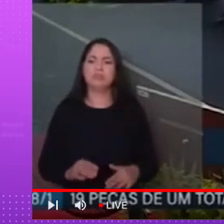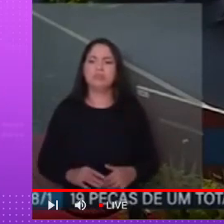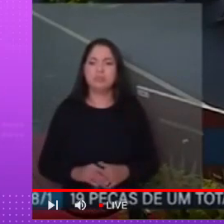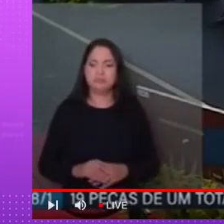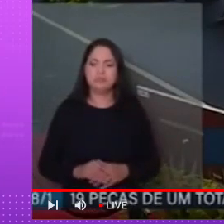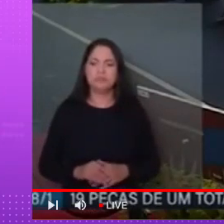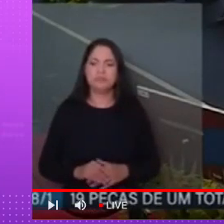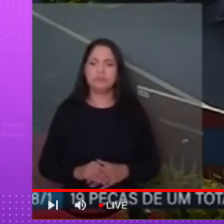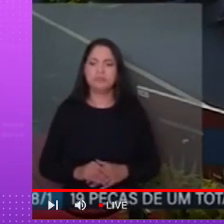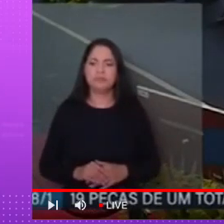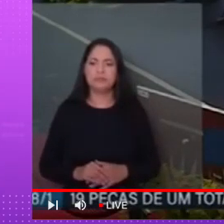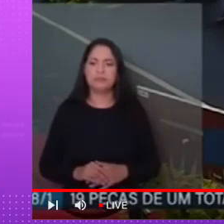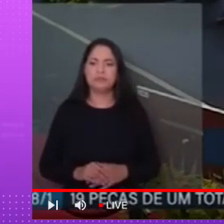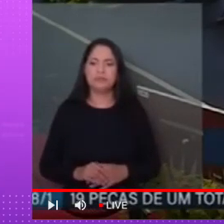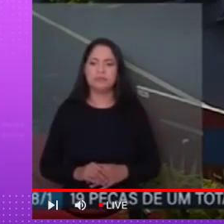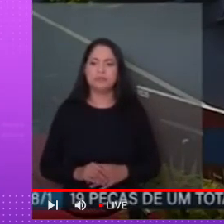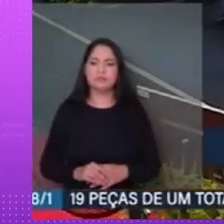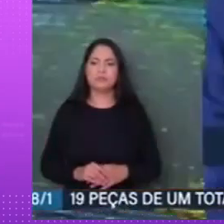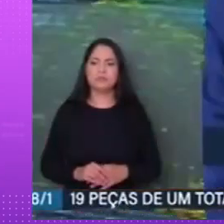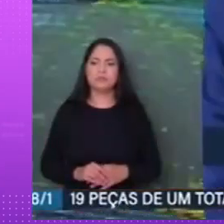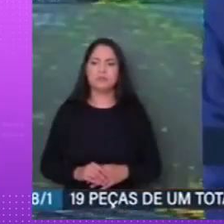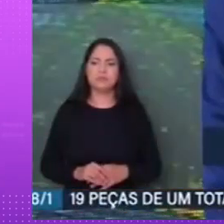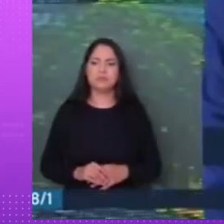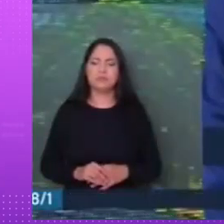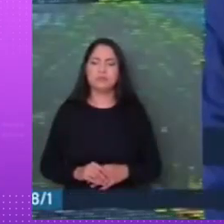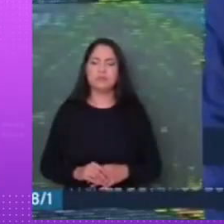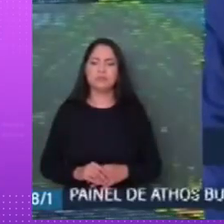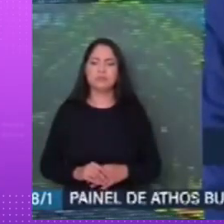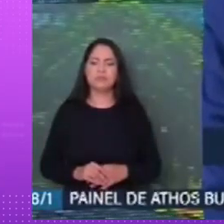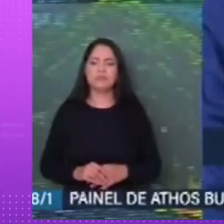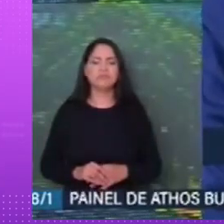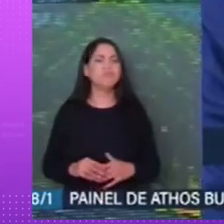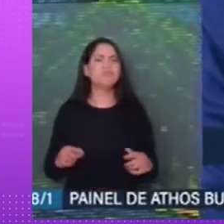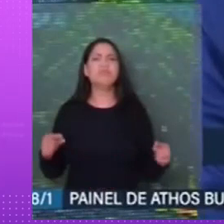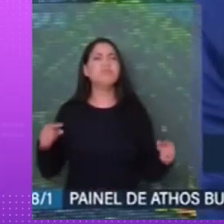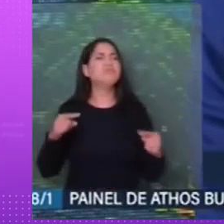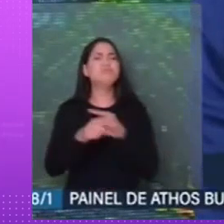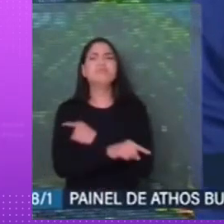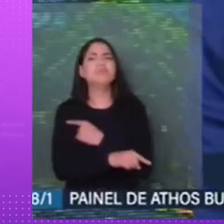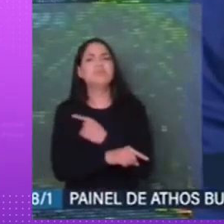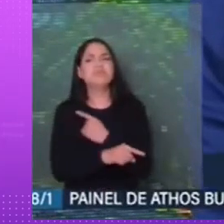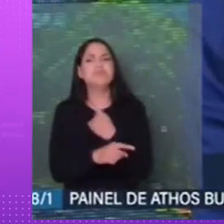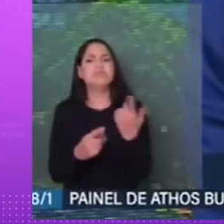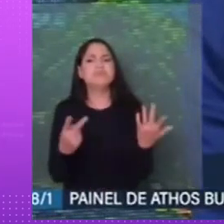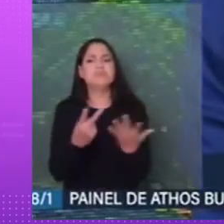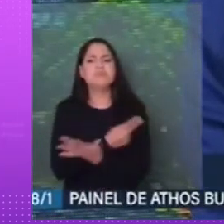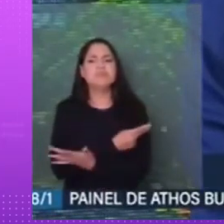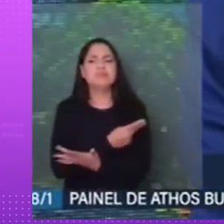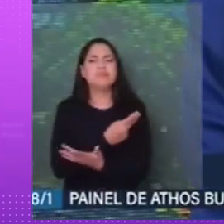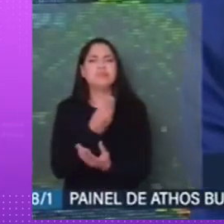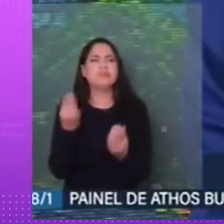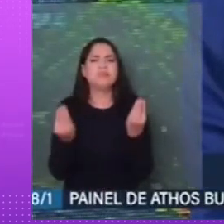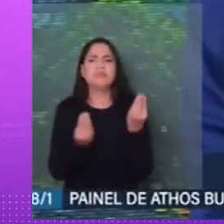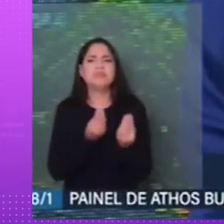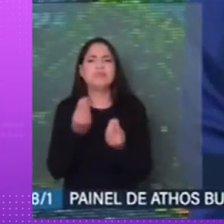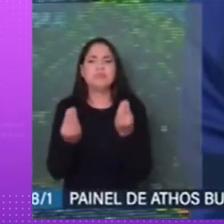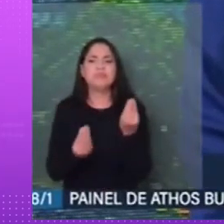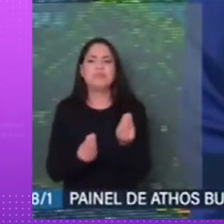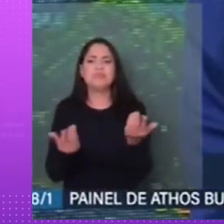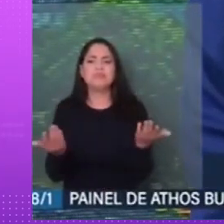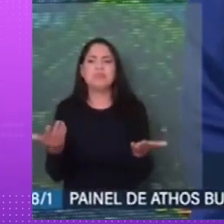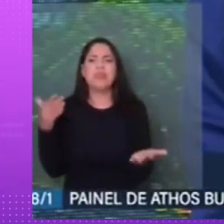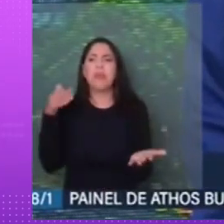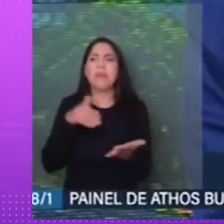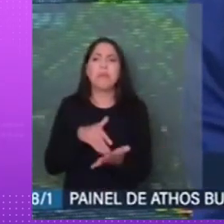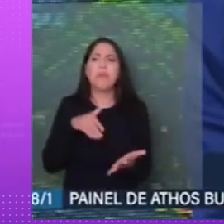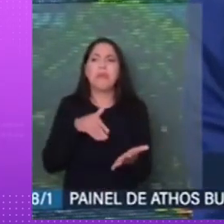procurou lideranças dos atos de Curitiba e de Londrina para comentar essas mobilizações. Luiz Carlos de Camargo, que chefia as ações de